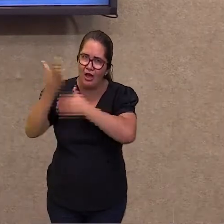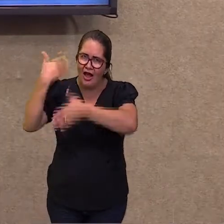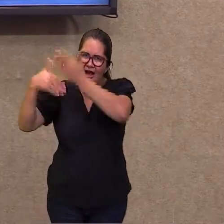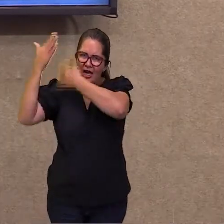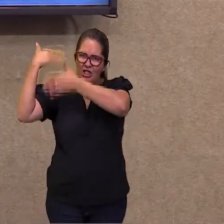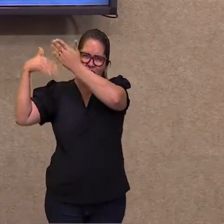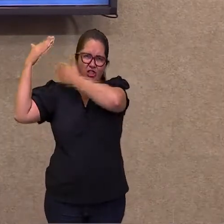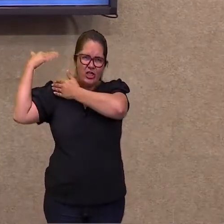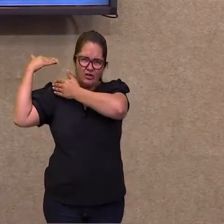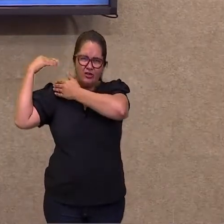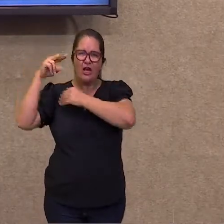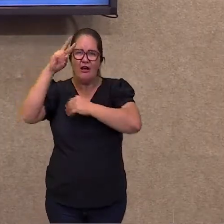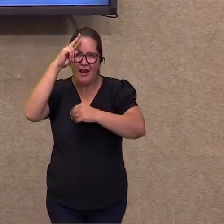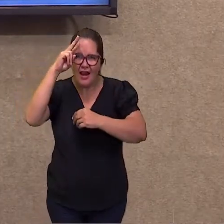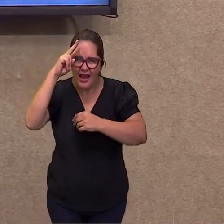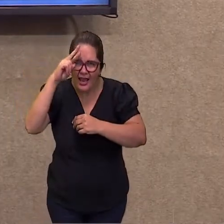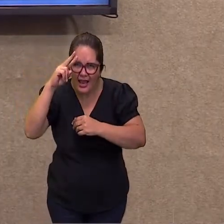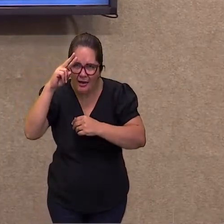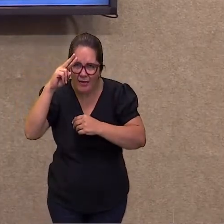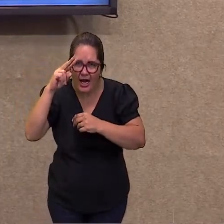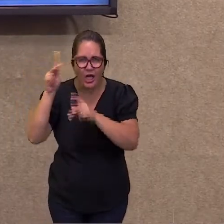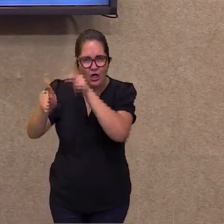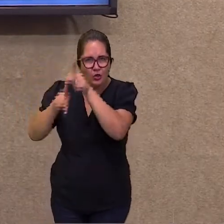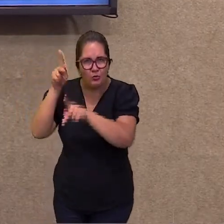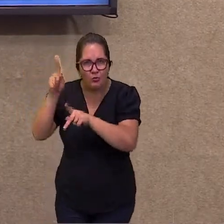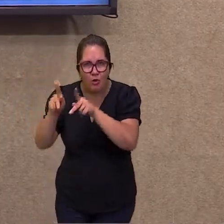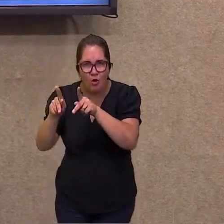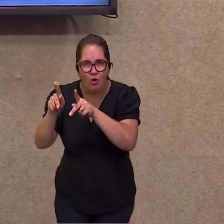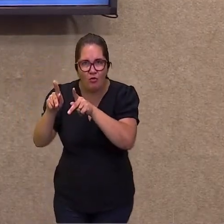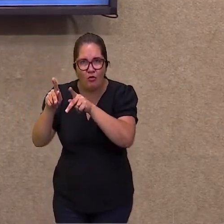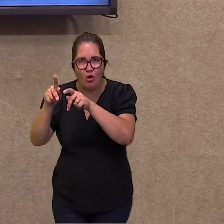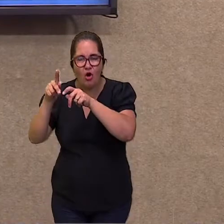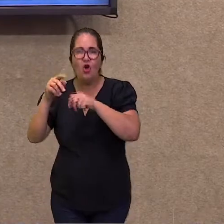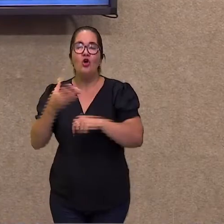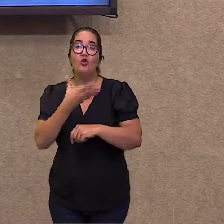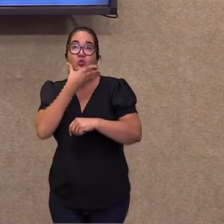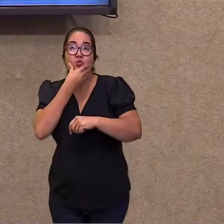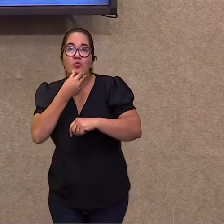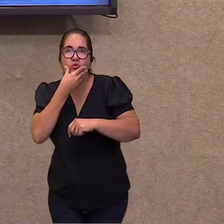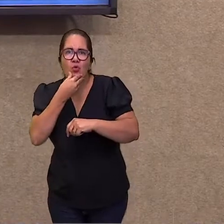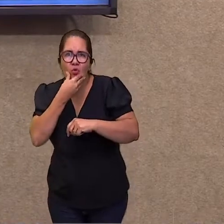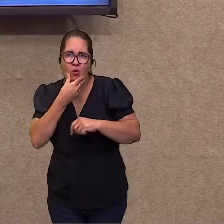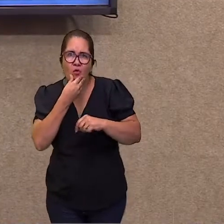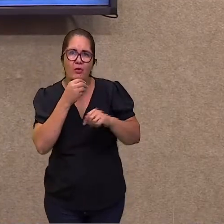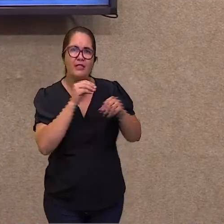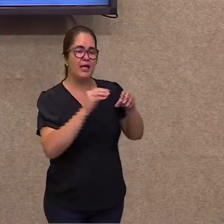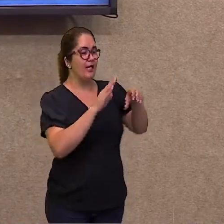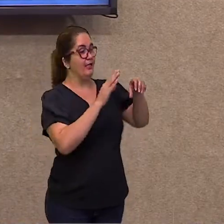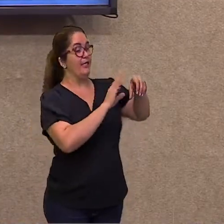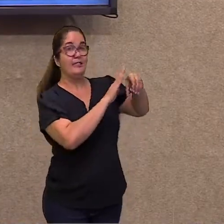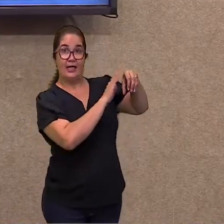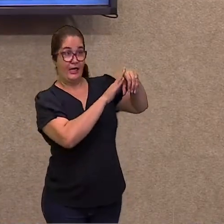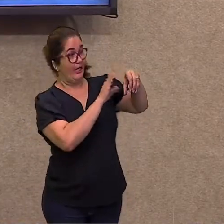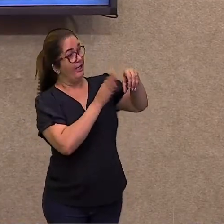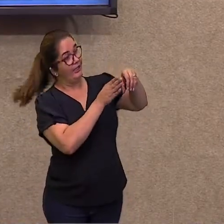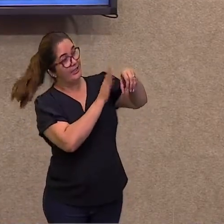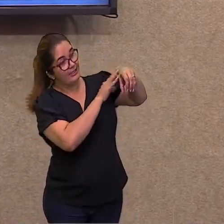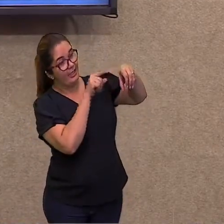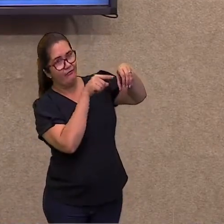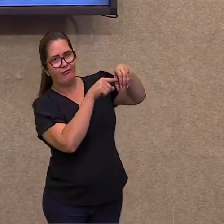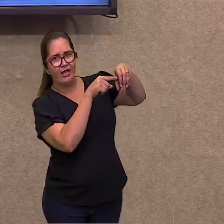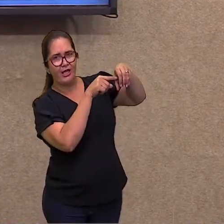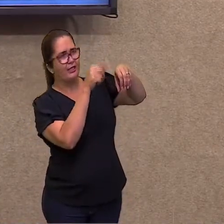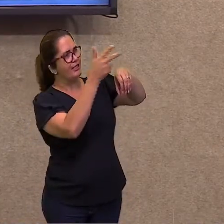Nas pedras, porque os homens moravam em cavernas, tinham as pedras, então essas pinturas eram feitas em pedras. Mas eles usavam